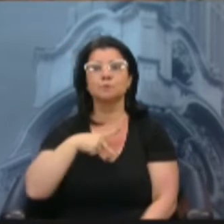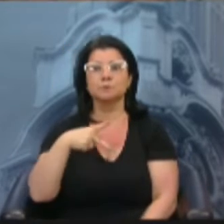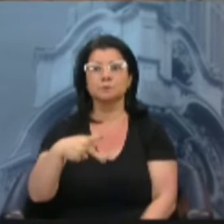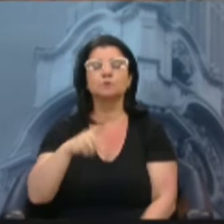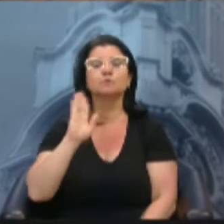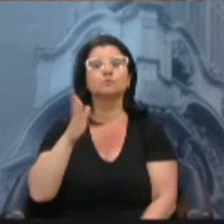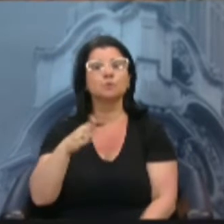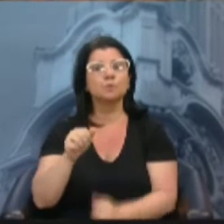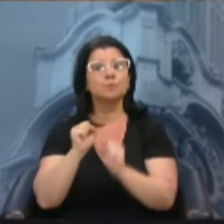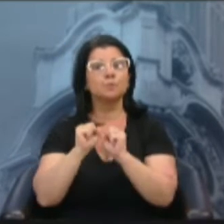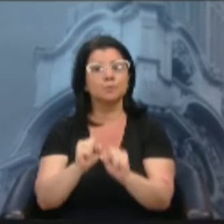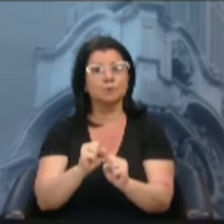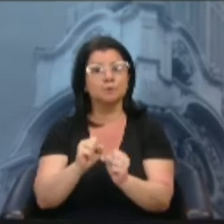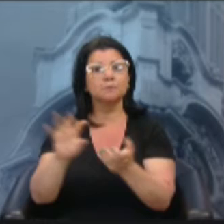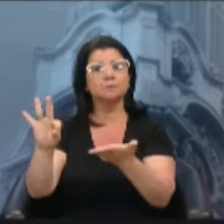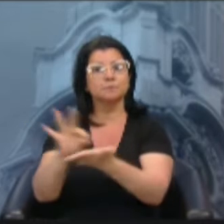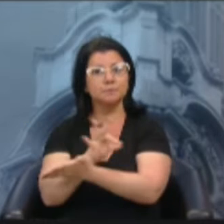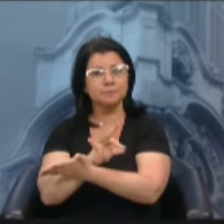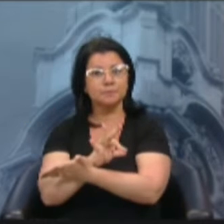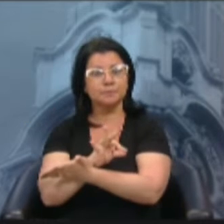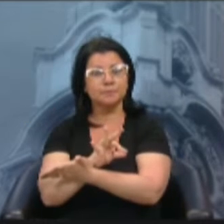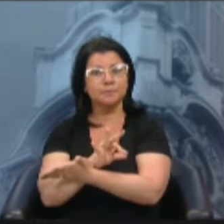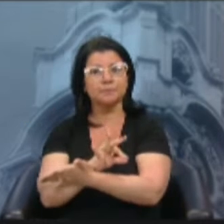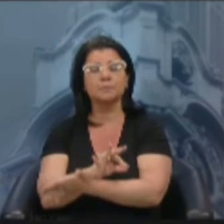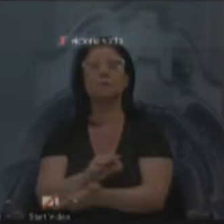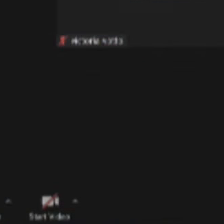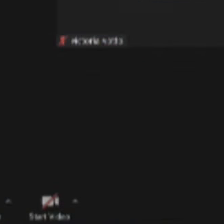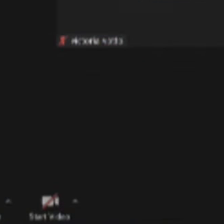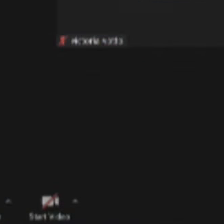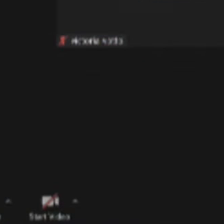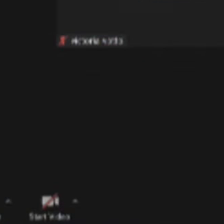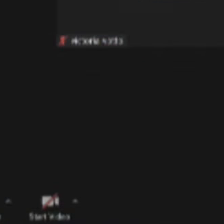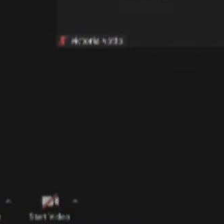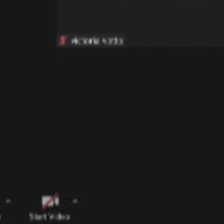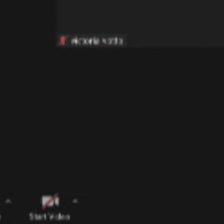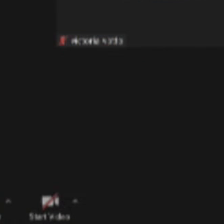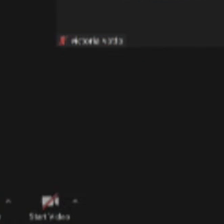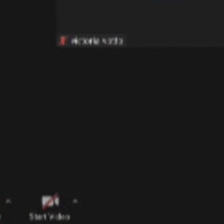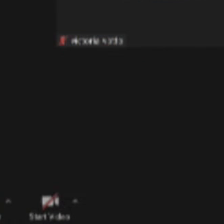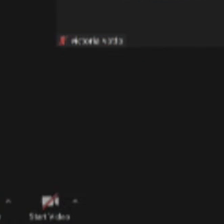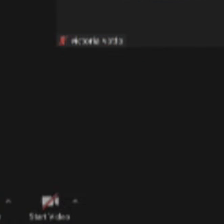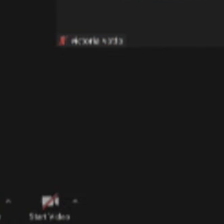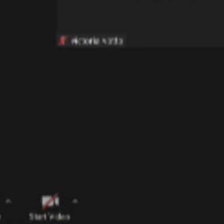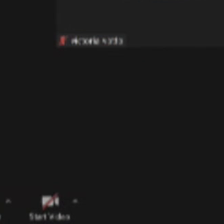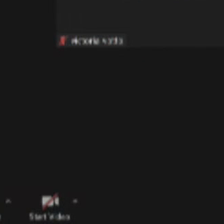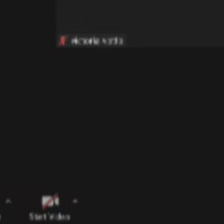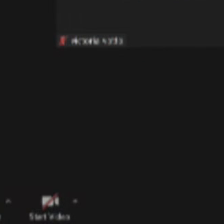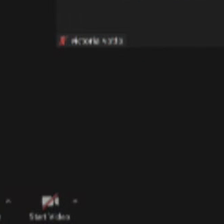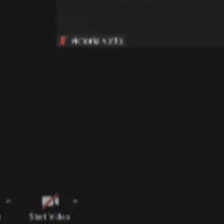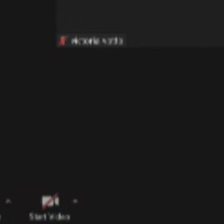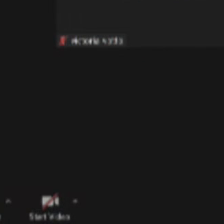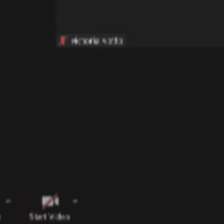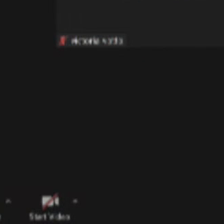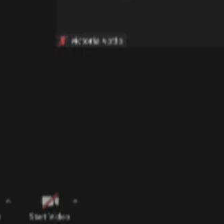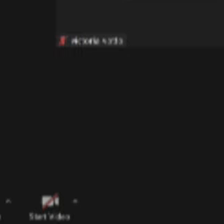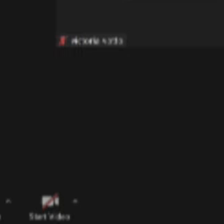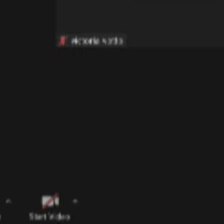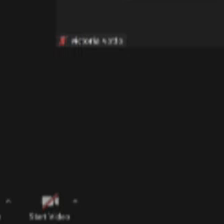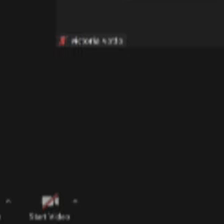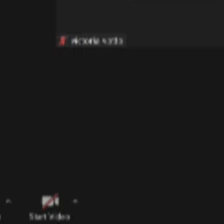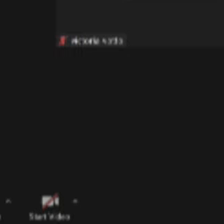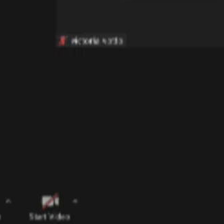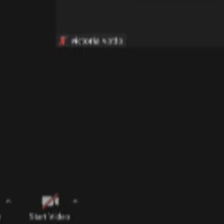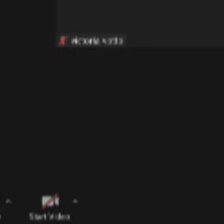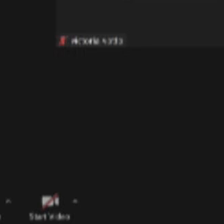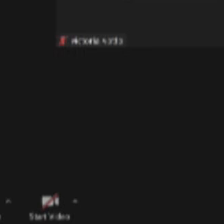podemos passar para as inscrições. E o primeiro inscrito é o senhor João Hermínio, que tem até 5 minutos para fazer o seu pronunciamento.